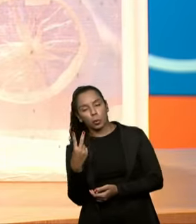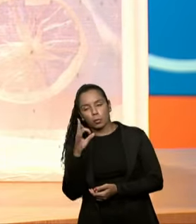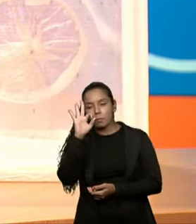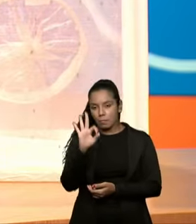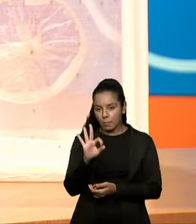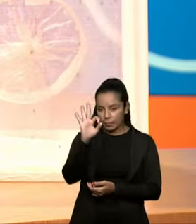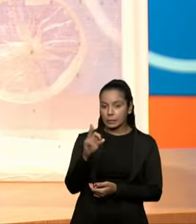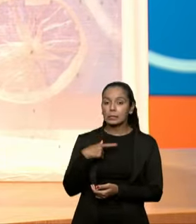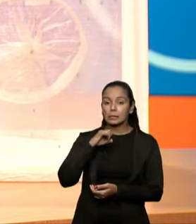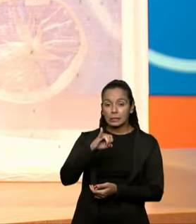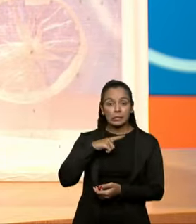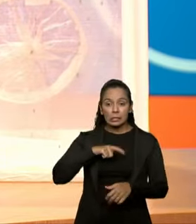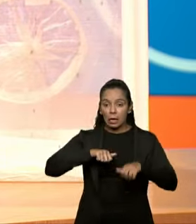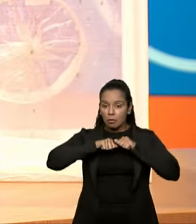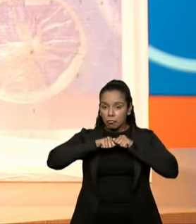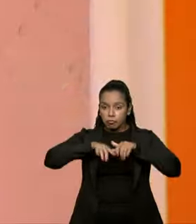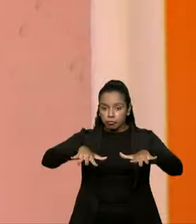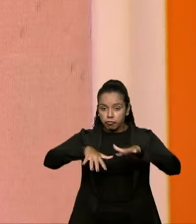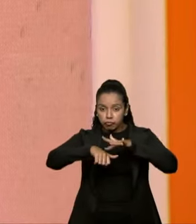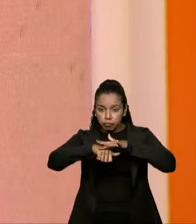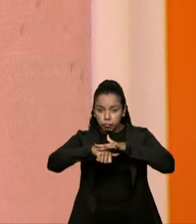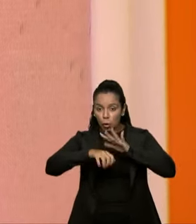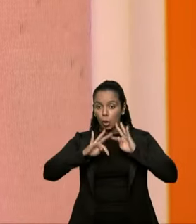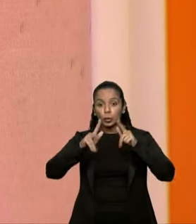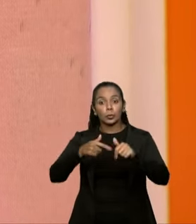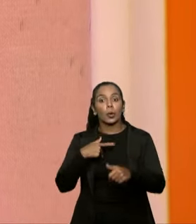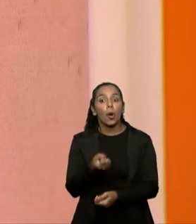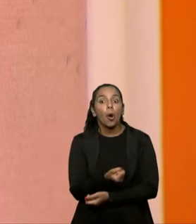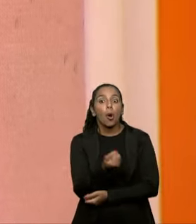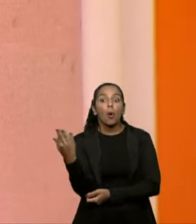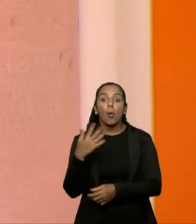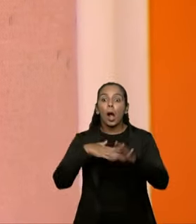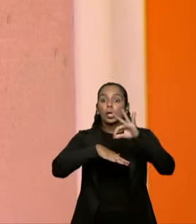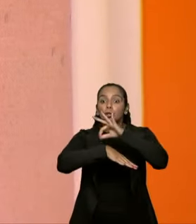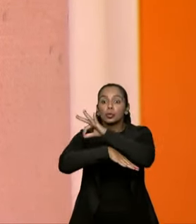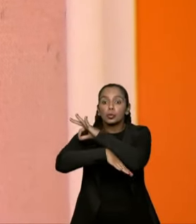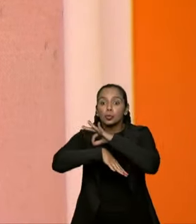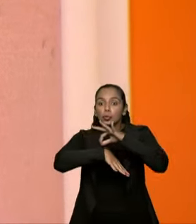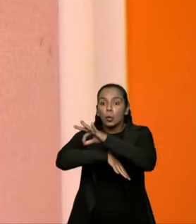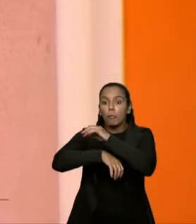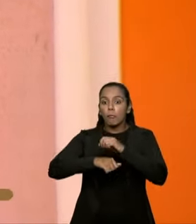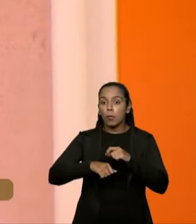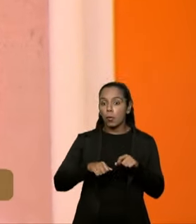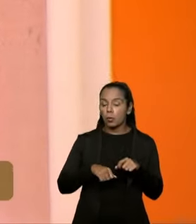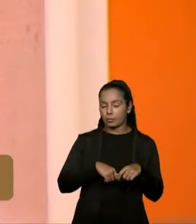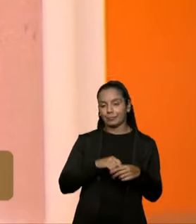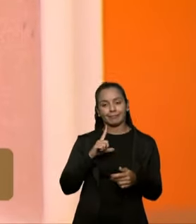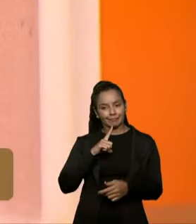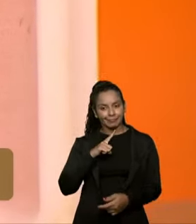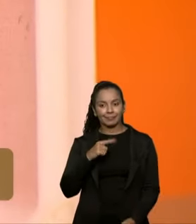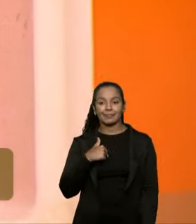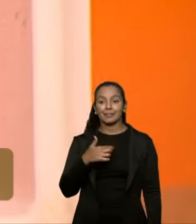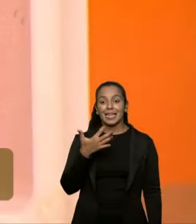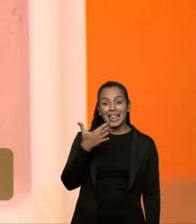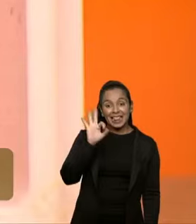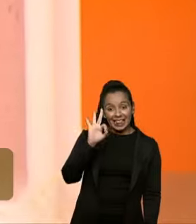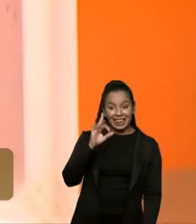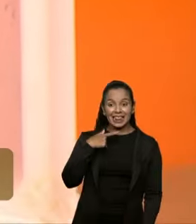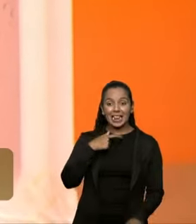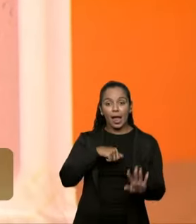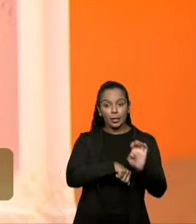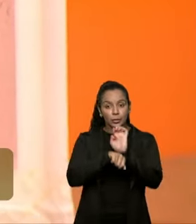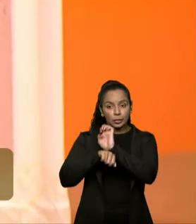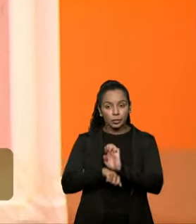a gente está tendo essa epidemia toda, imagina a quantidade de mosquito que está voando. Agora, já são 10 capitais que decretaram estado